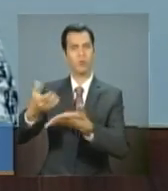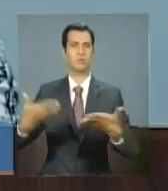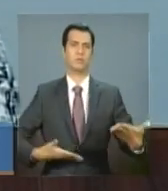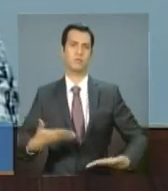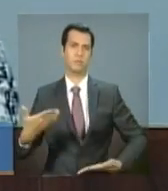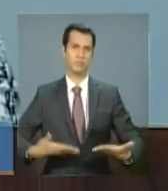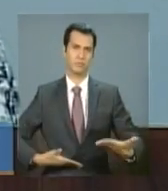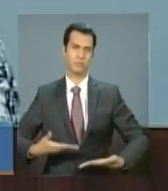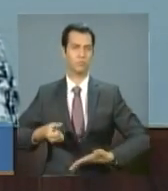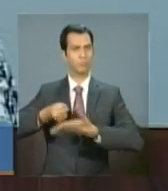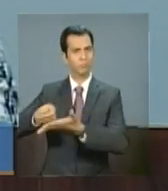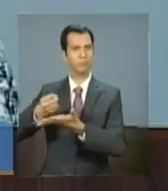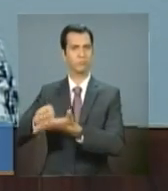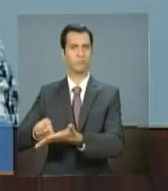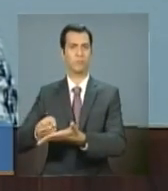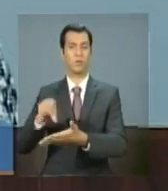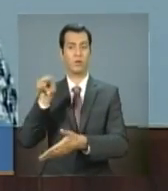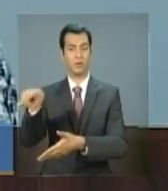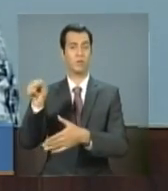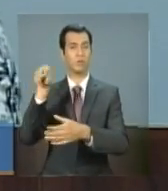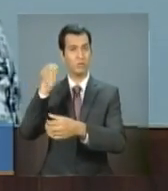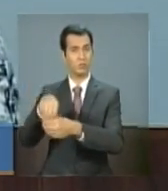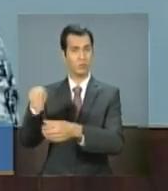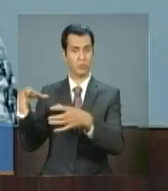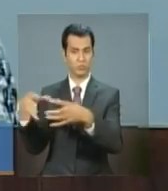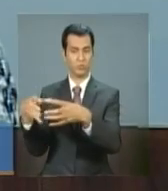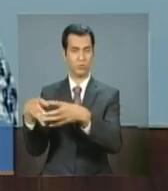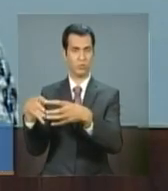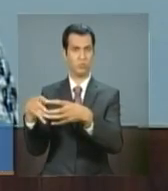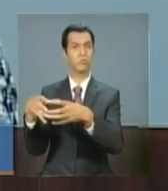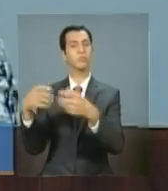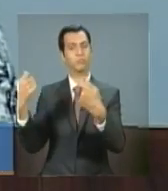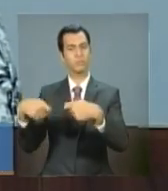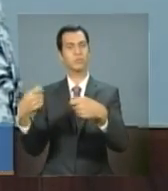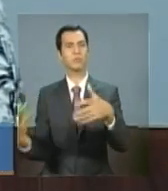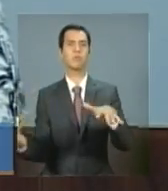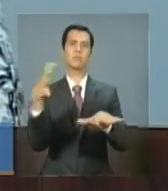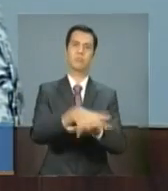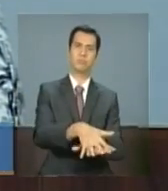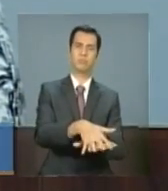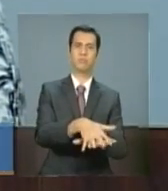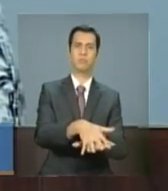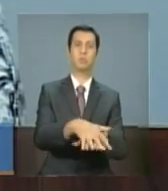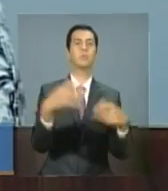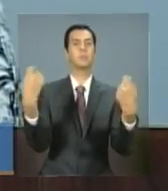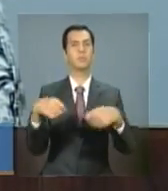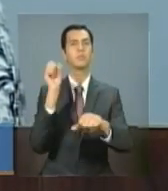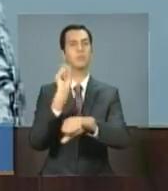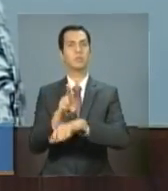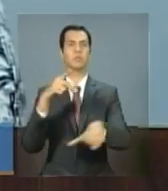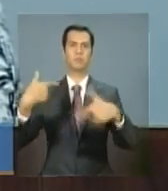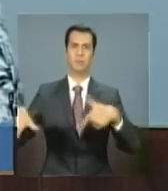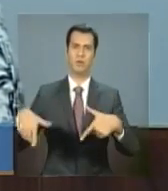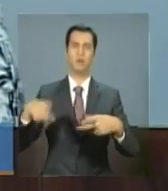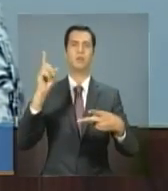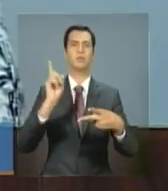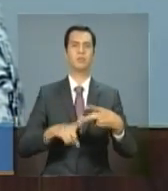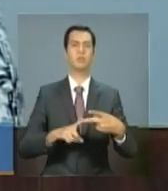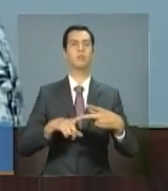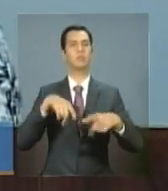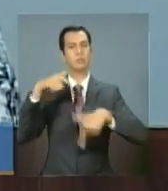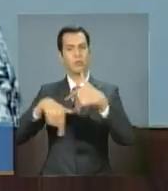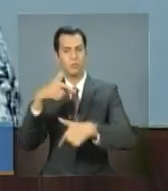e queremos incluir essa população nesse Brasil cheio de oportunidades. Portanto, gerar emprego, gerar ocupação,